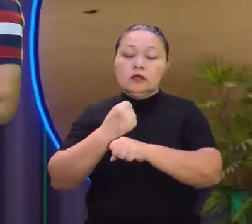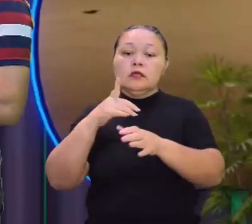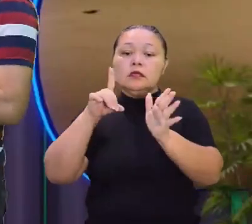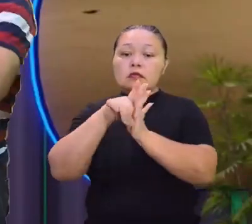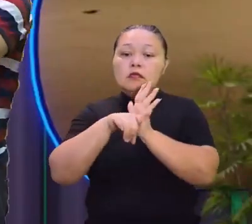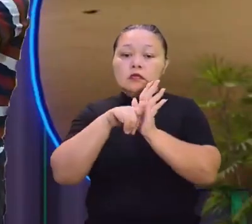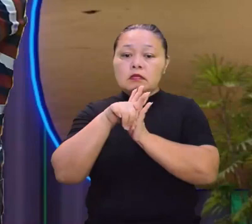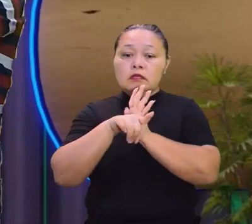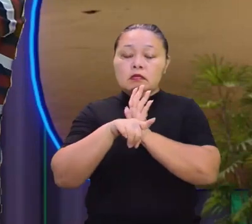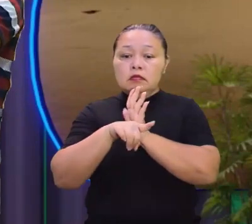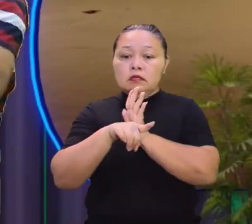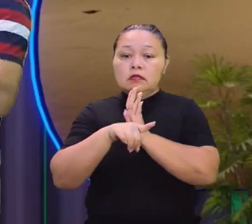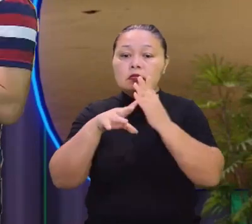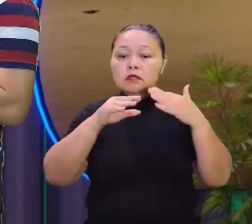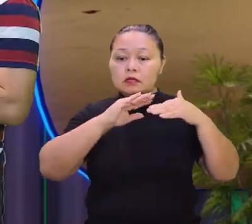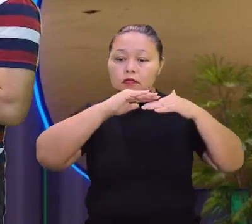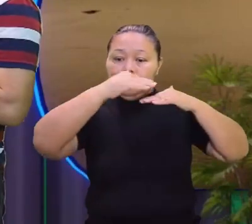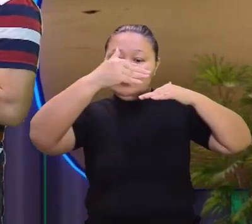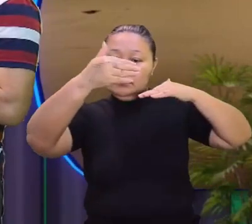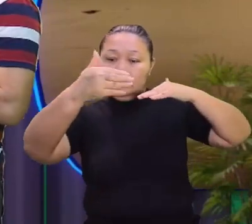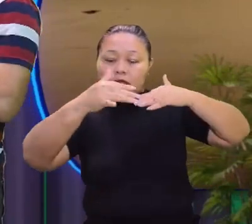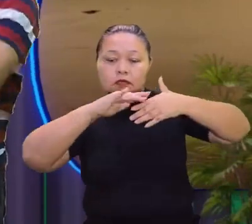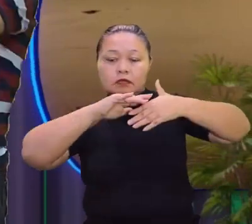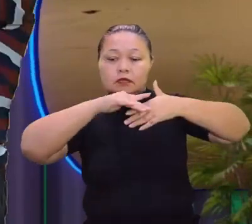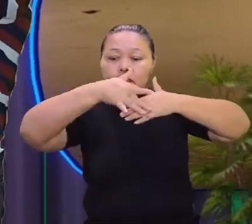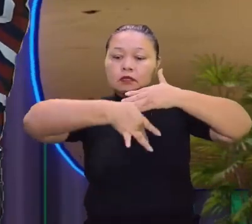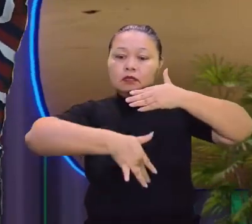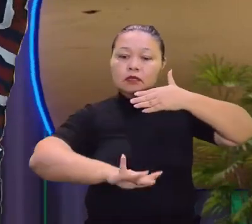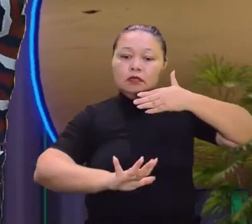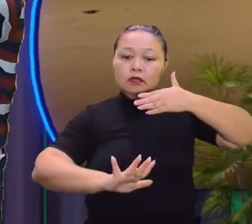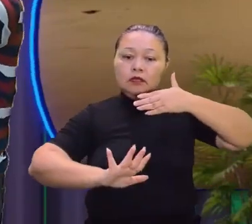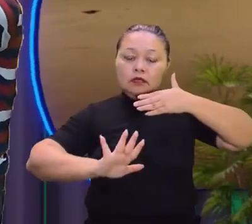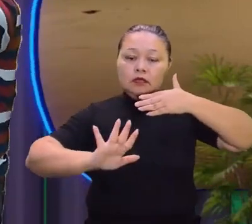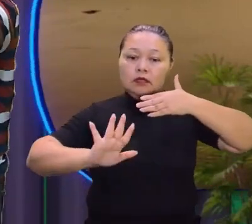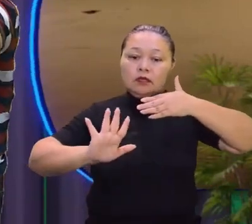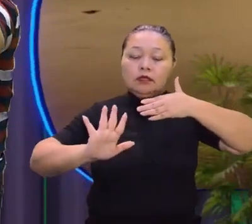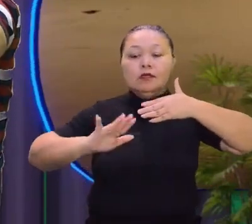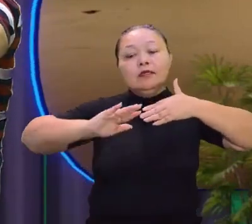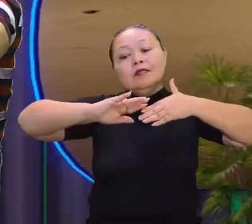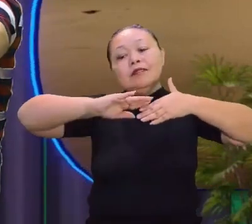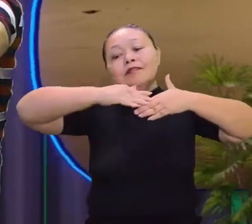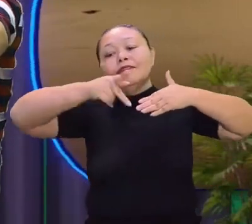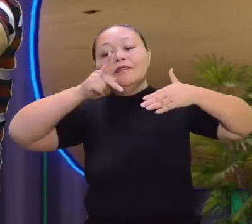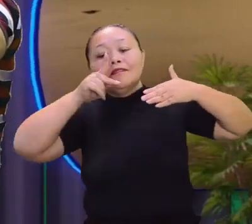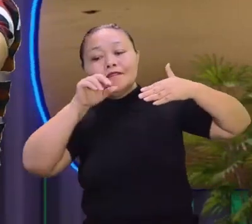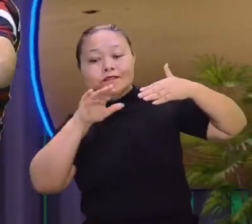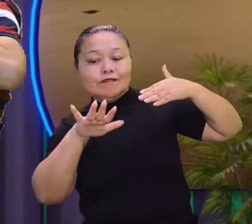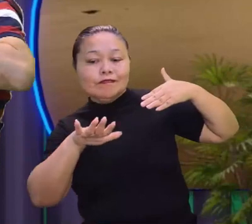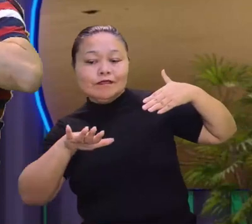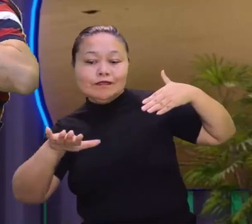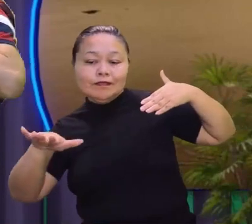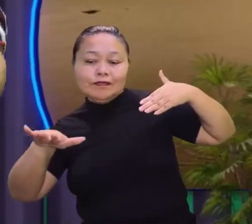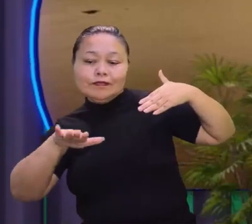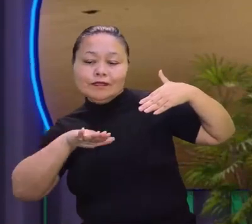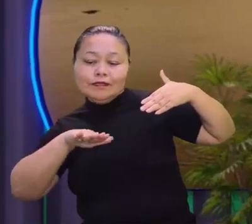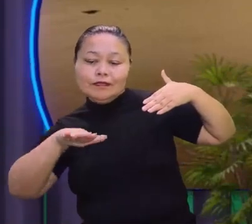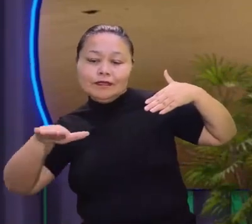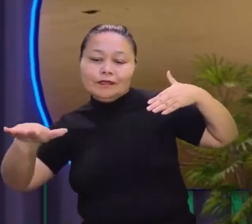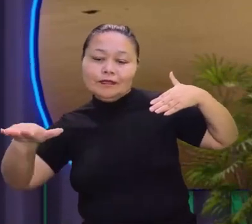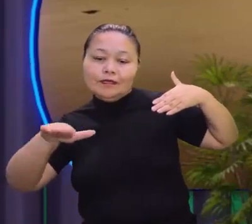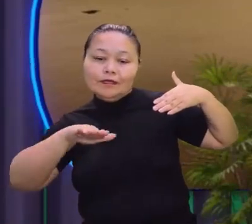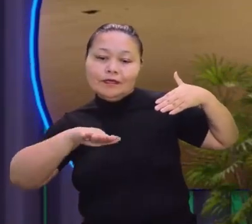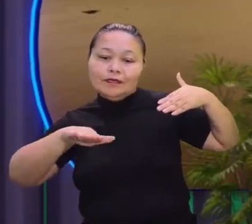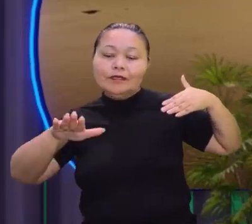ferrovia. Isso mesmo. Ela não tinha que transpor as cachoeiras? Então, aí quando chega na região de Porto Velho, estabiliza. É a planície.